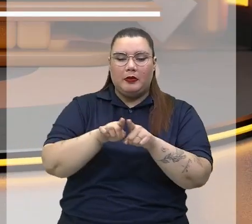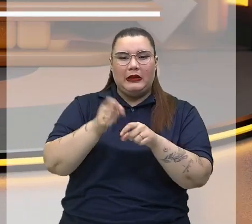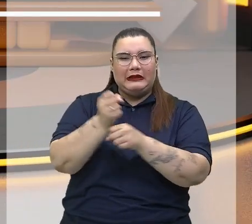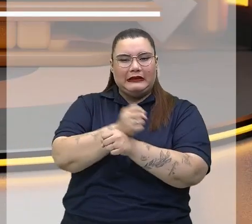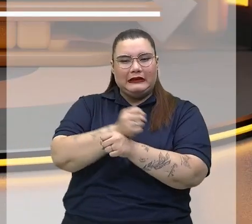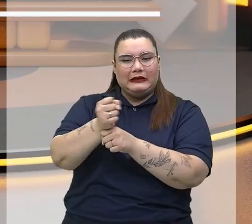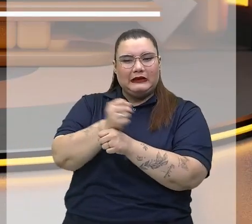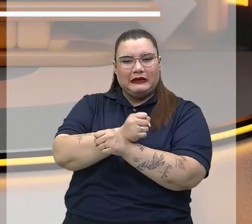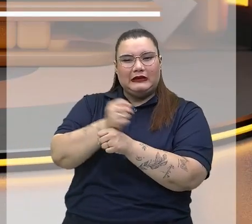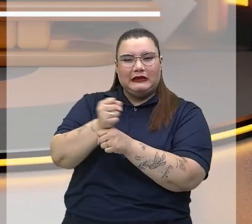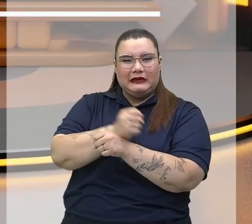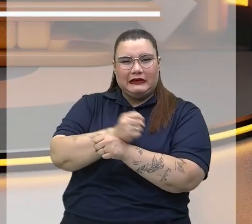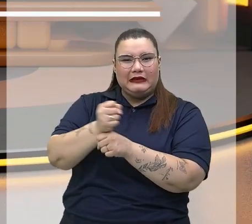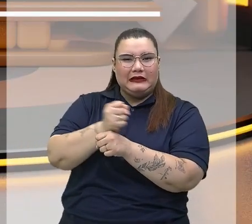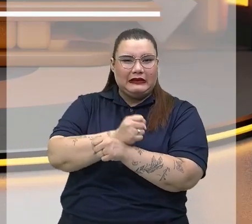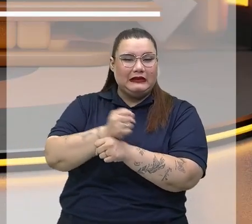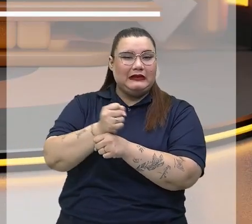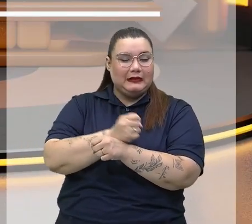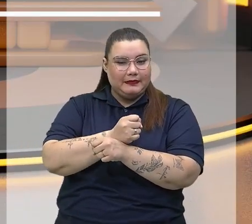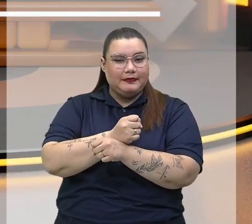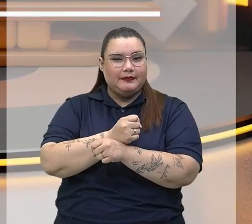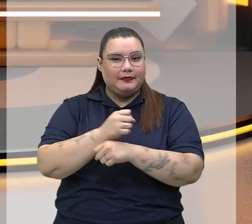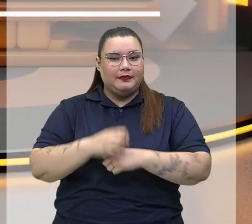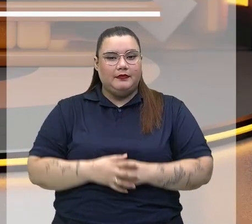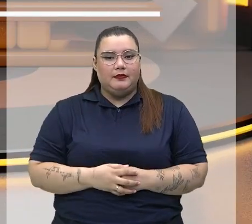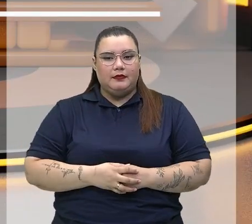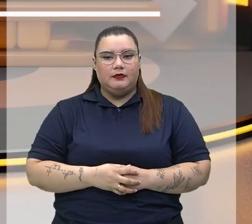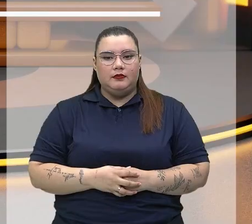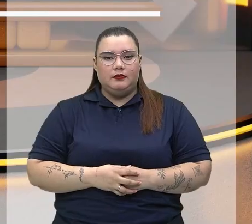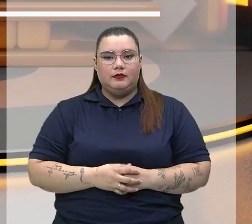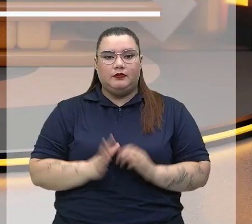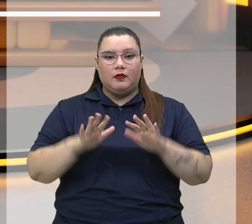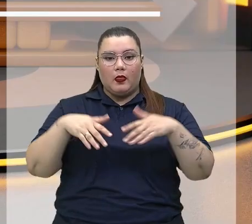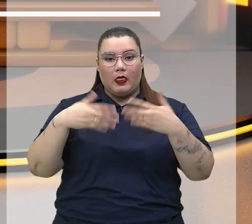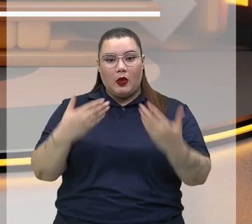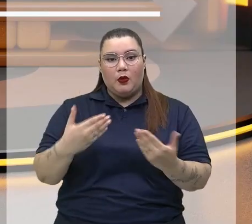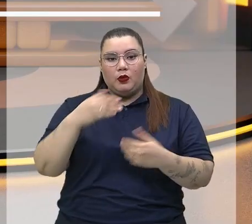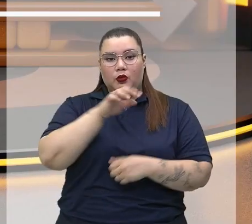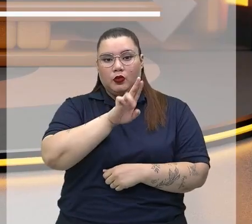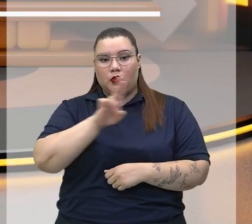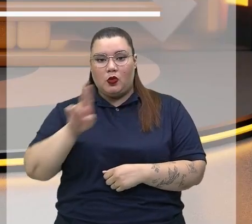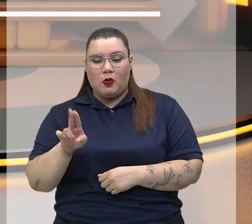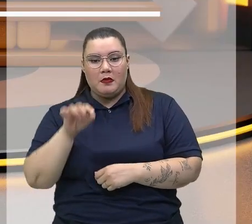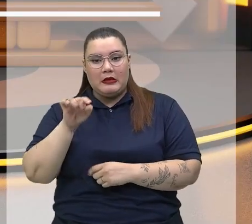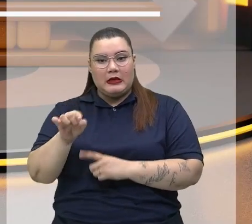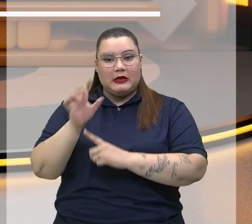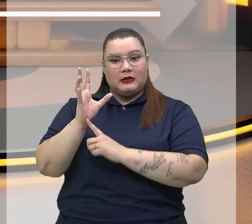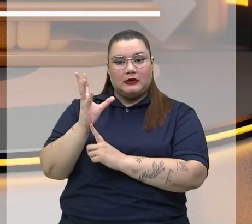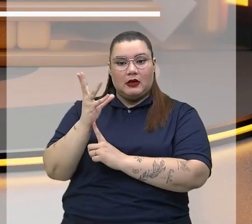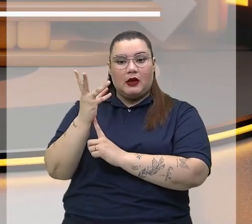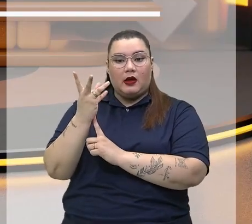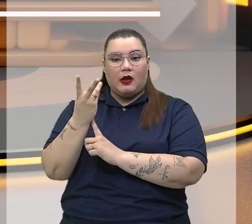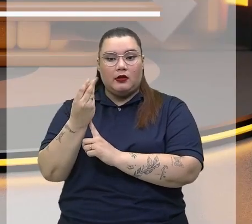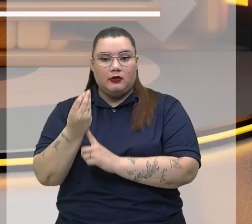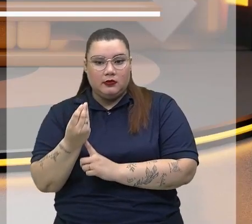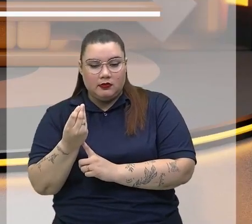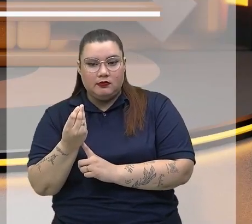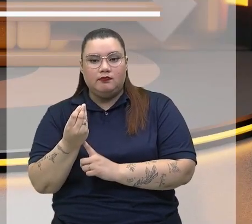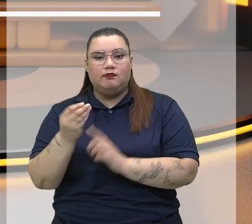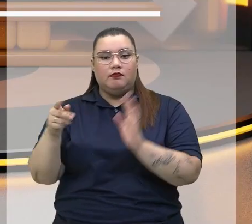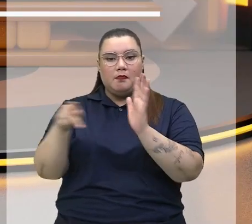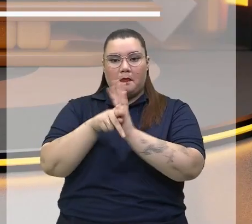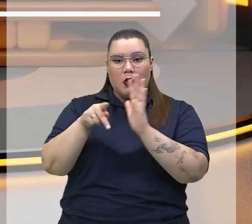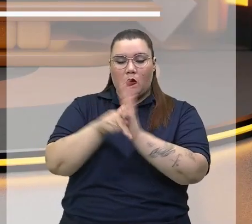tempo, milhões e milhões de anos. O nome dessa obra de arte, dessa